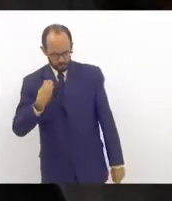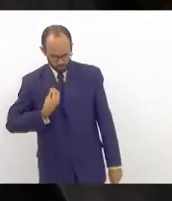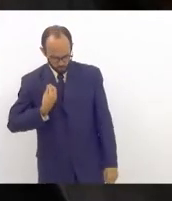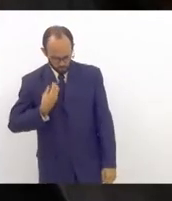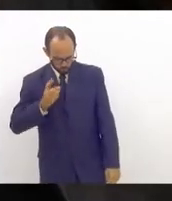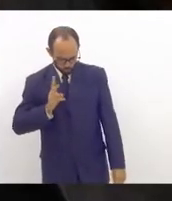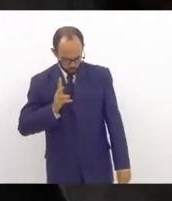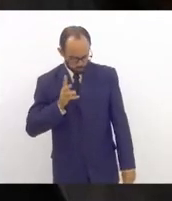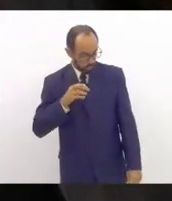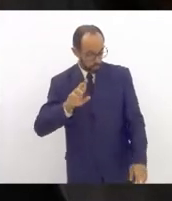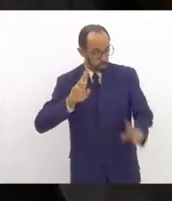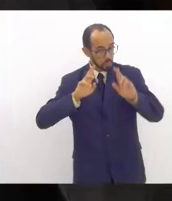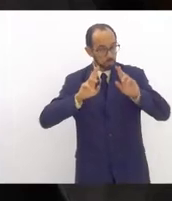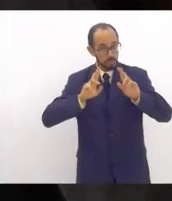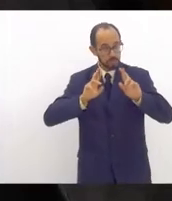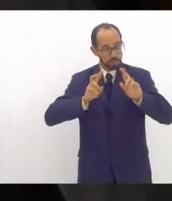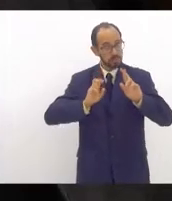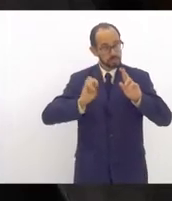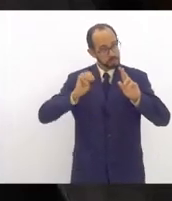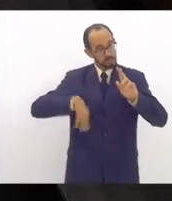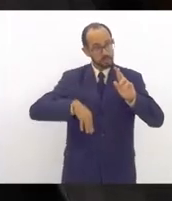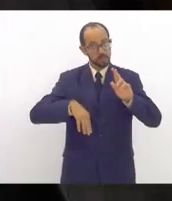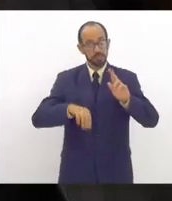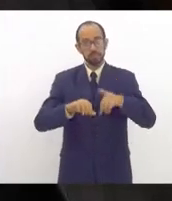está Tomara que esteja chamava-se